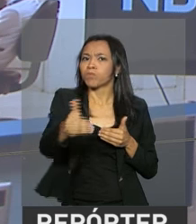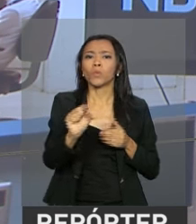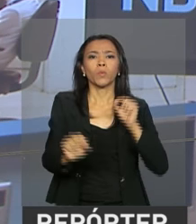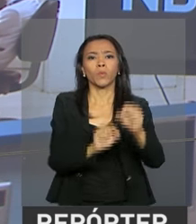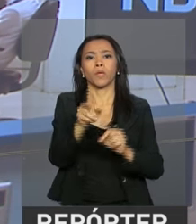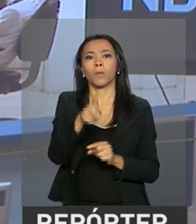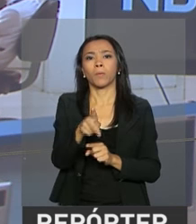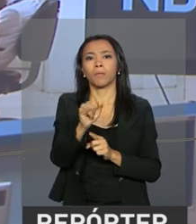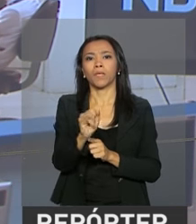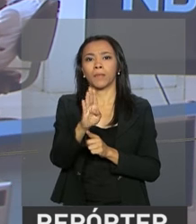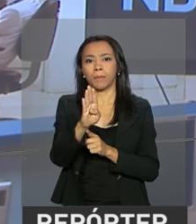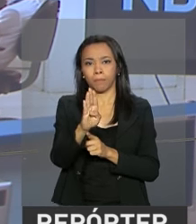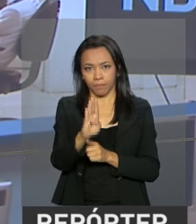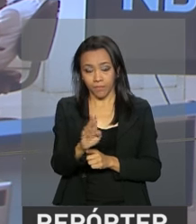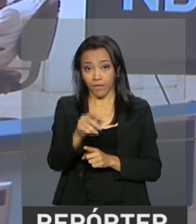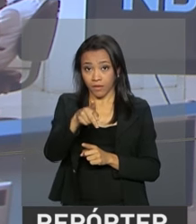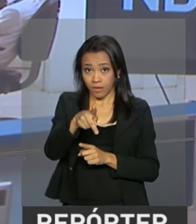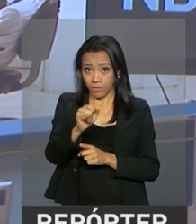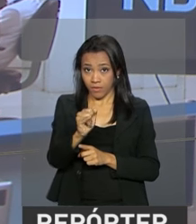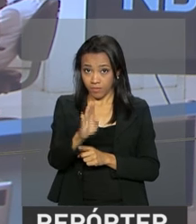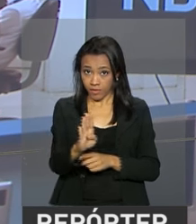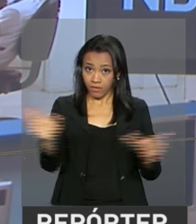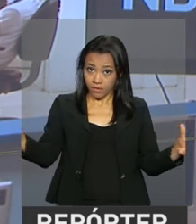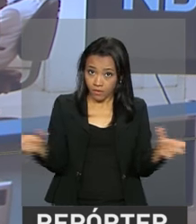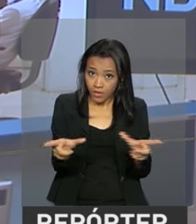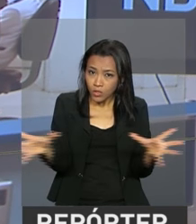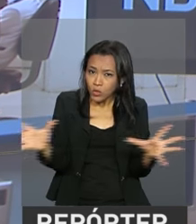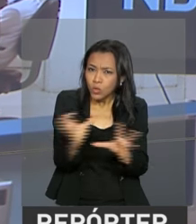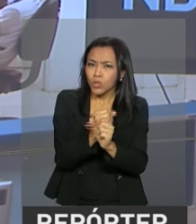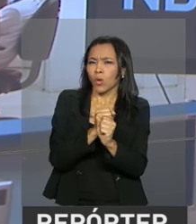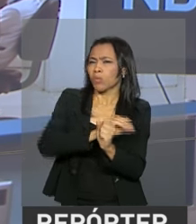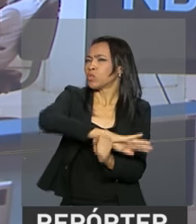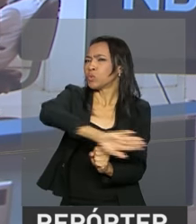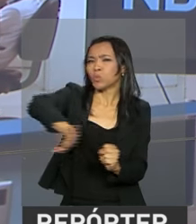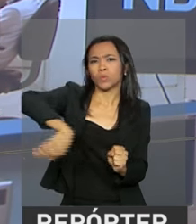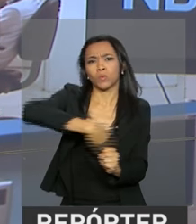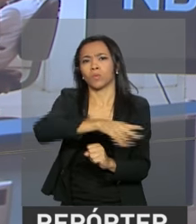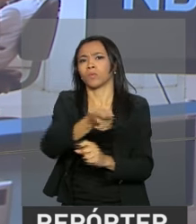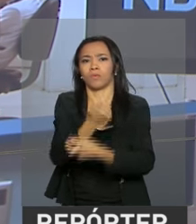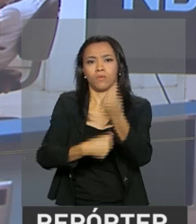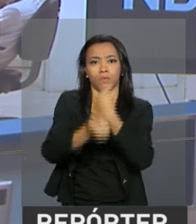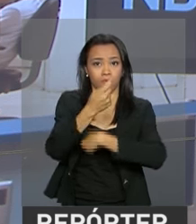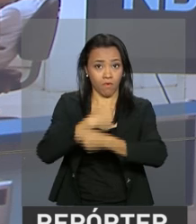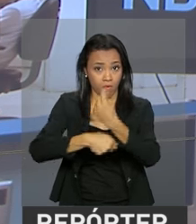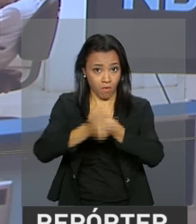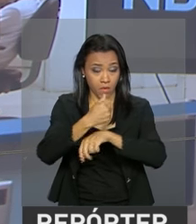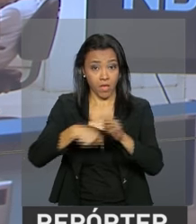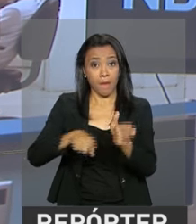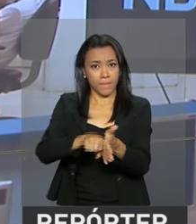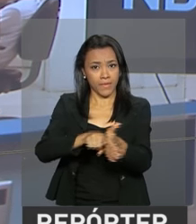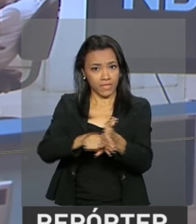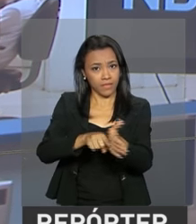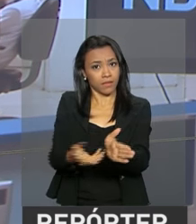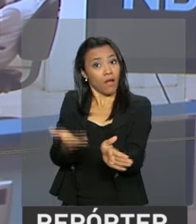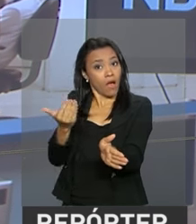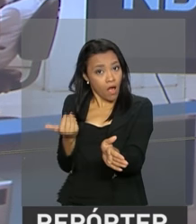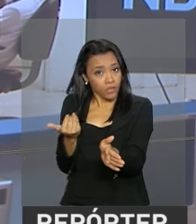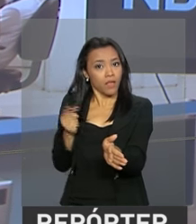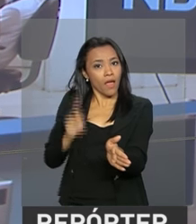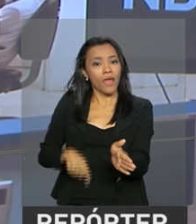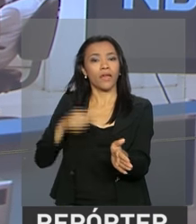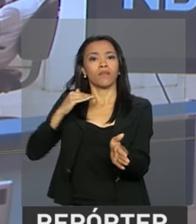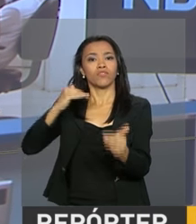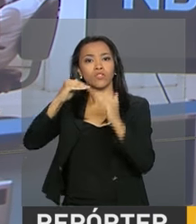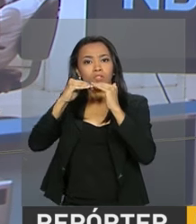que é a soma de todos os bens e serviços produzidos pela economia na pesquisa anterior a previsão era de queda